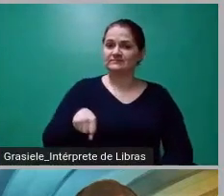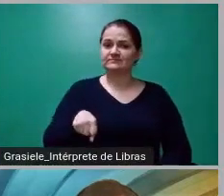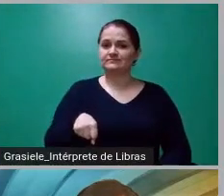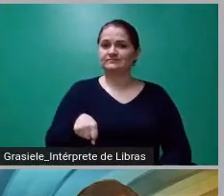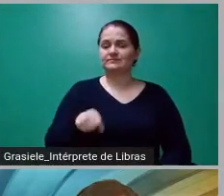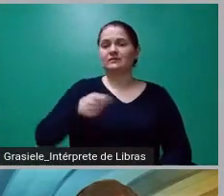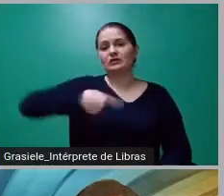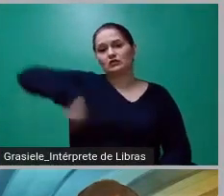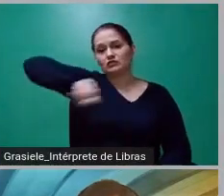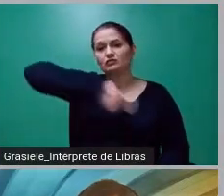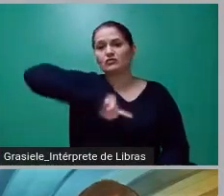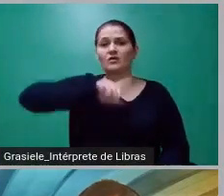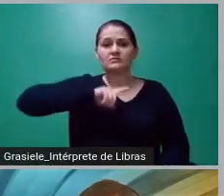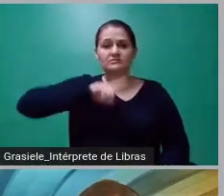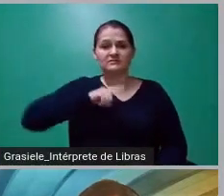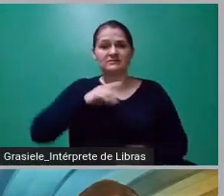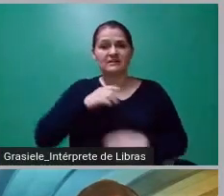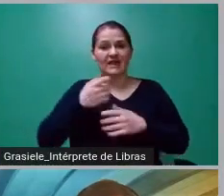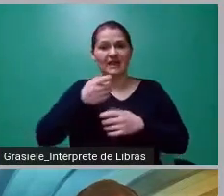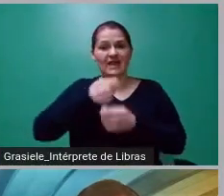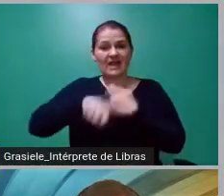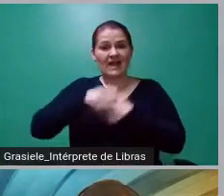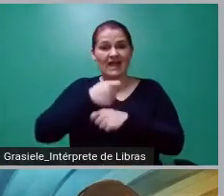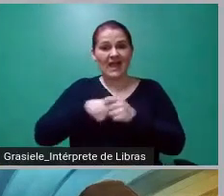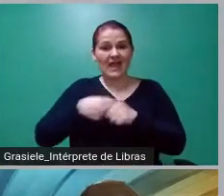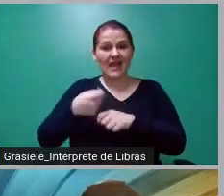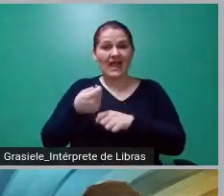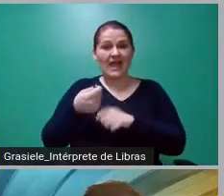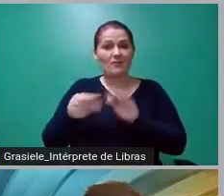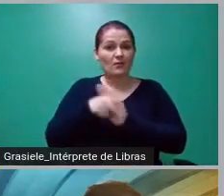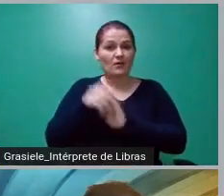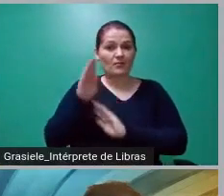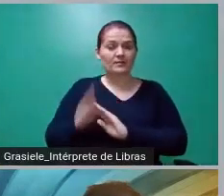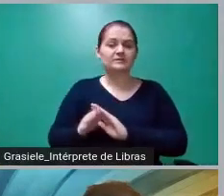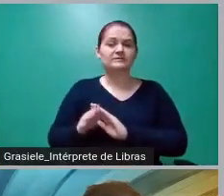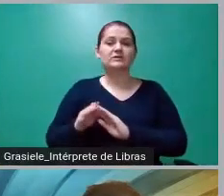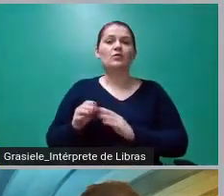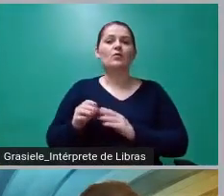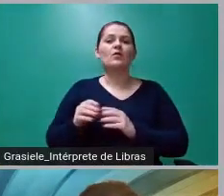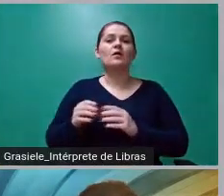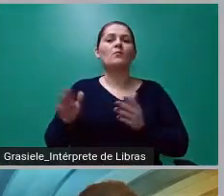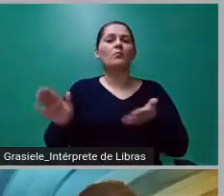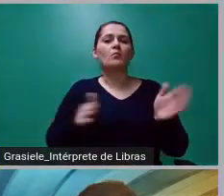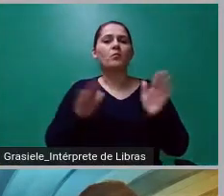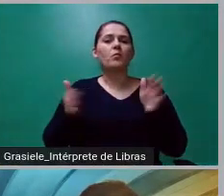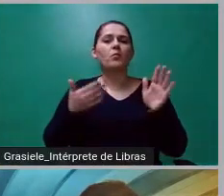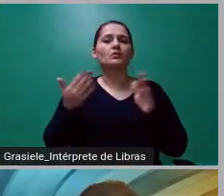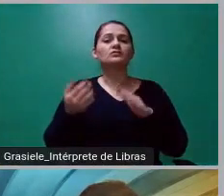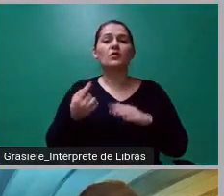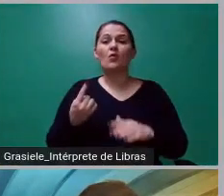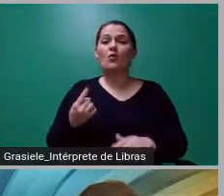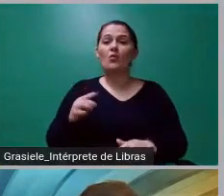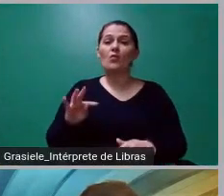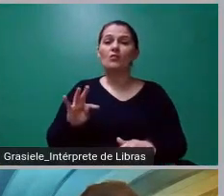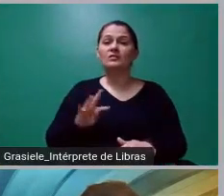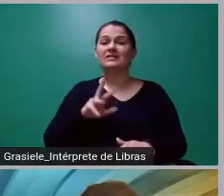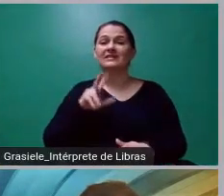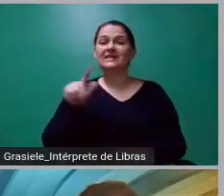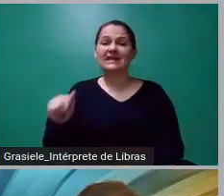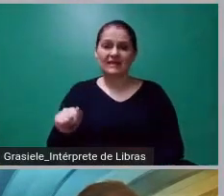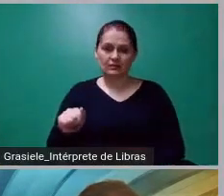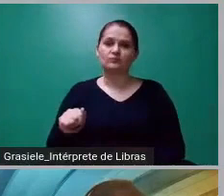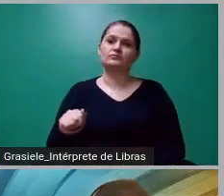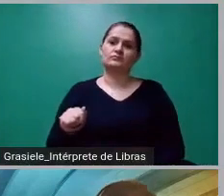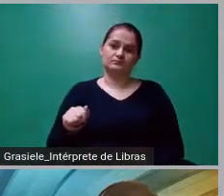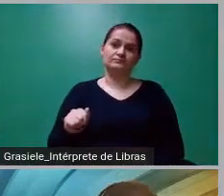de superávit primário até 2014. De lá para cá, dinheiro de outras fontes que não tem nada a ver com a emissão